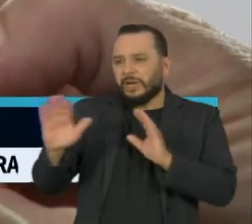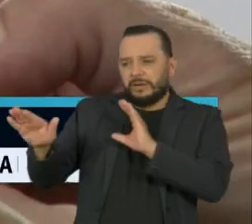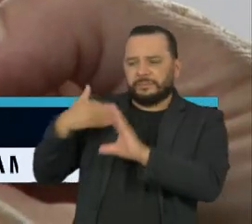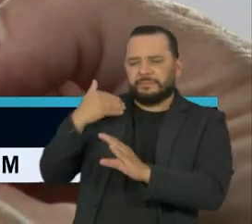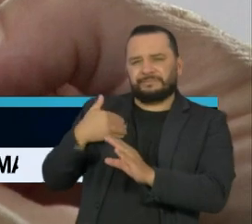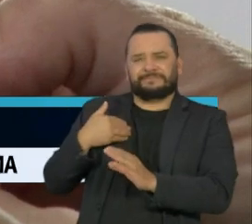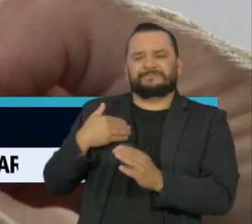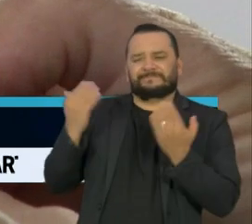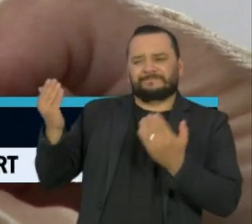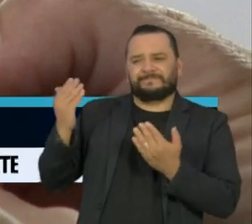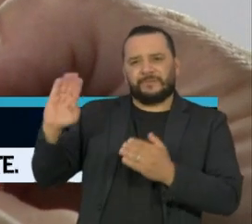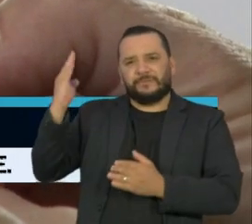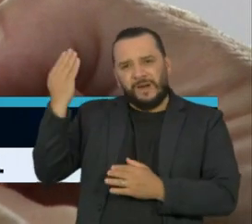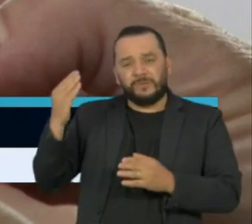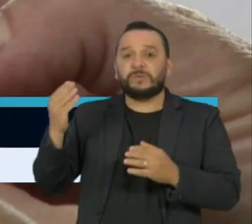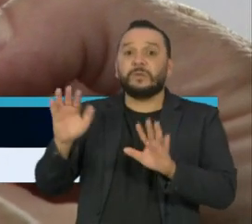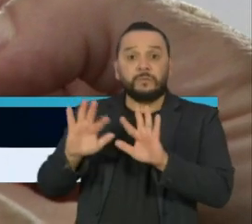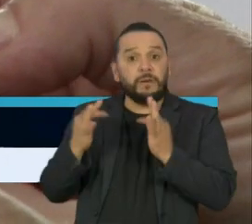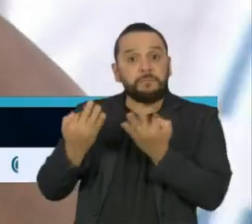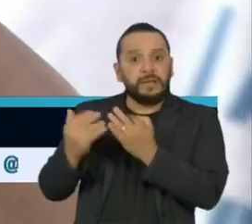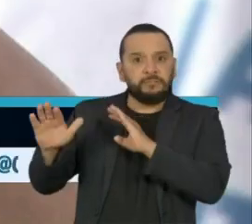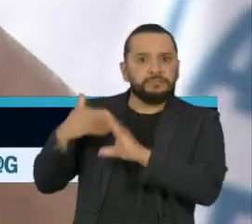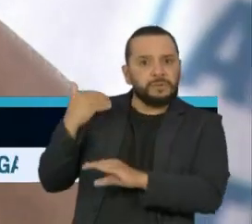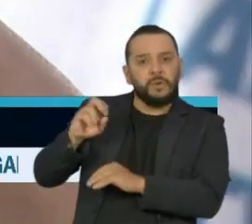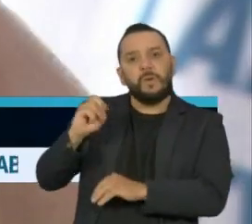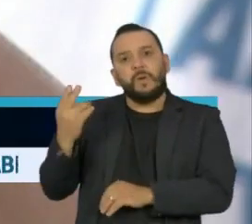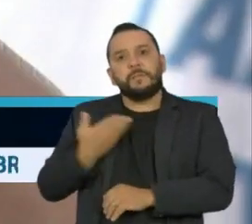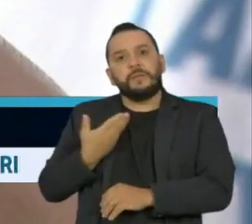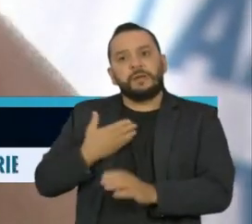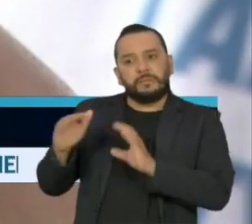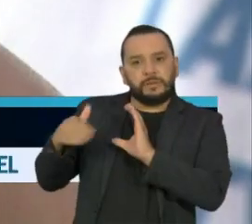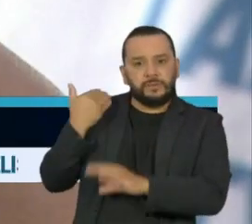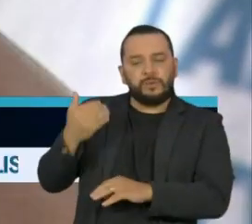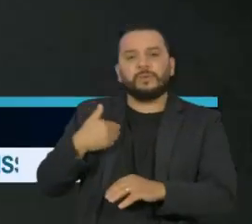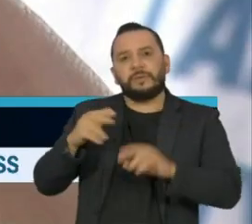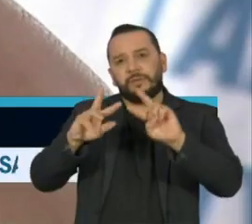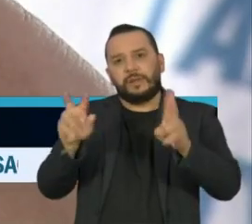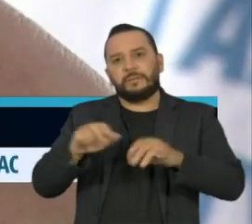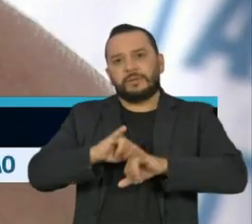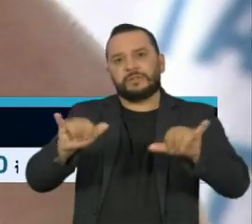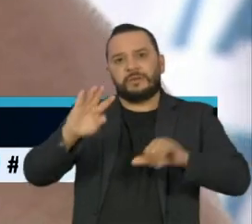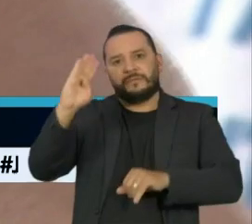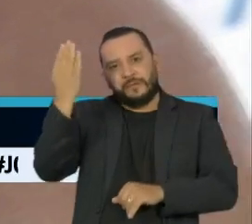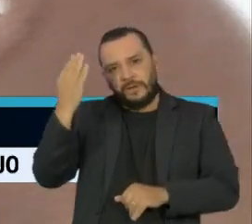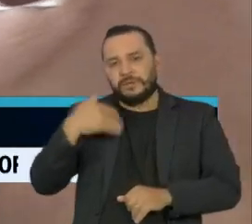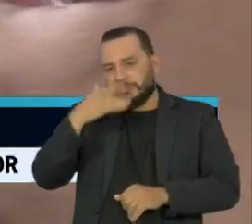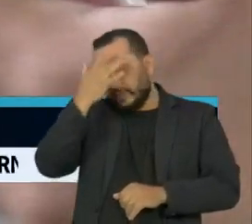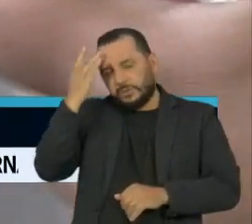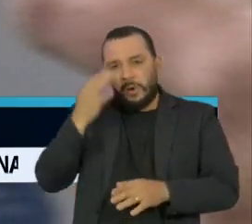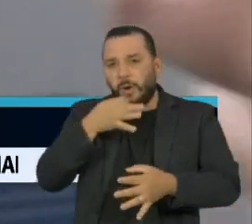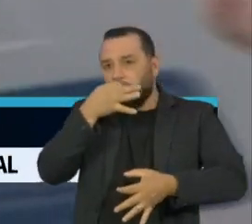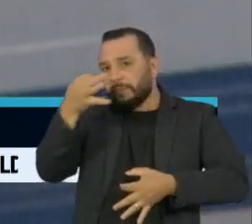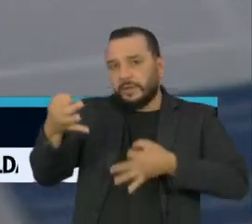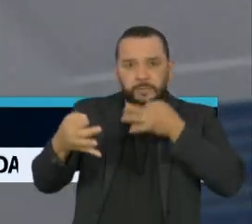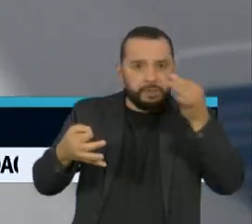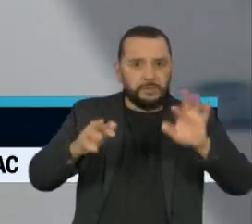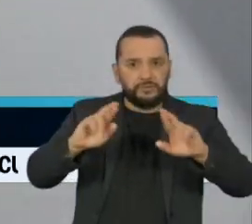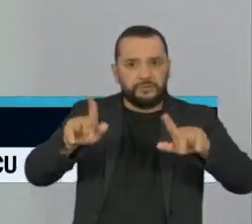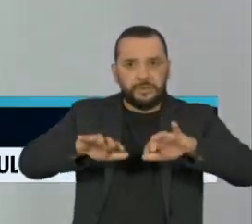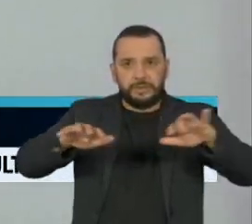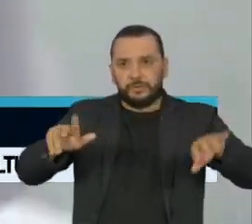ou falso de parentes ou amigos o tema fake news no entanto dividir opiniões